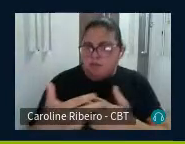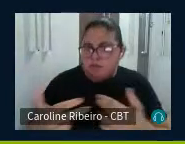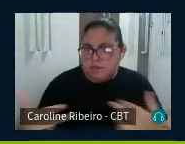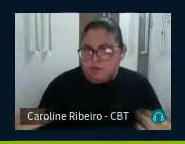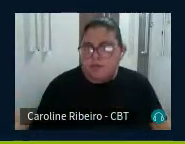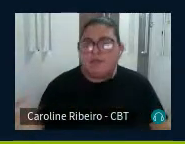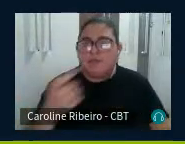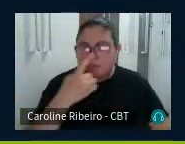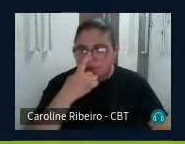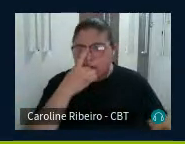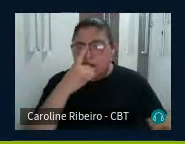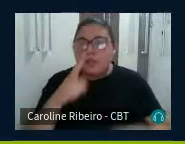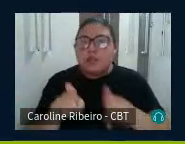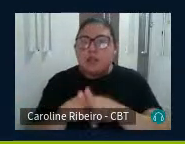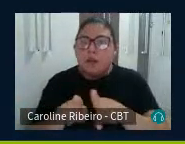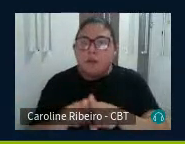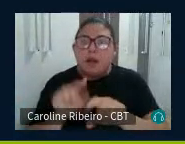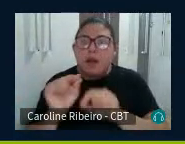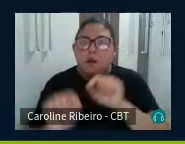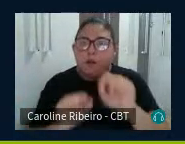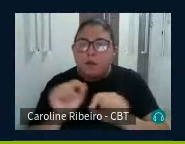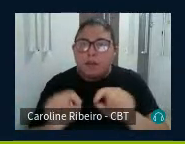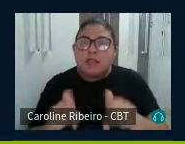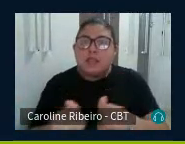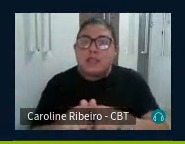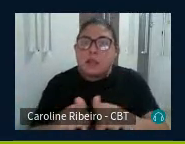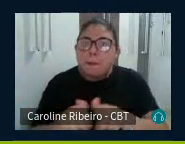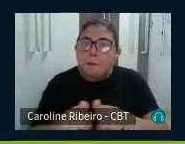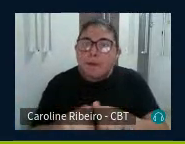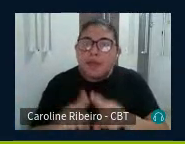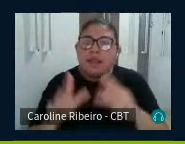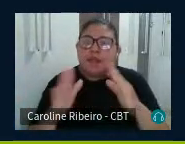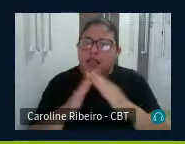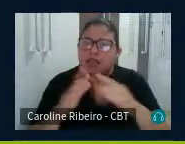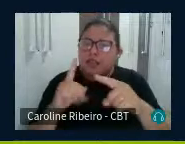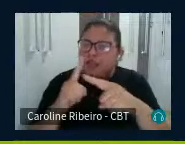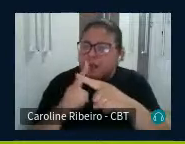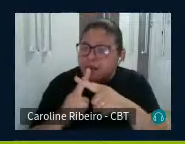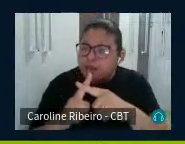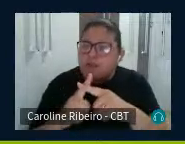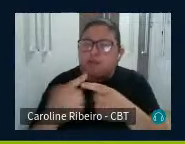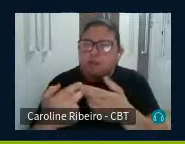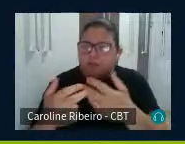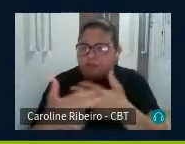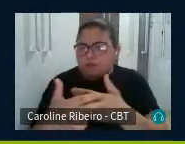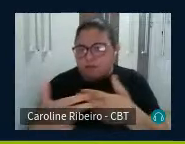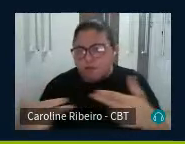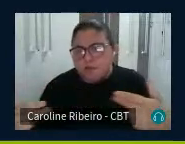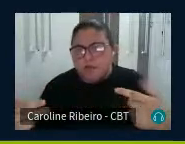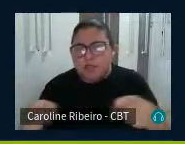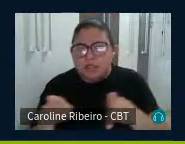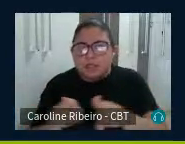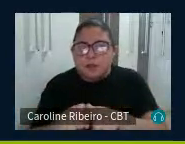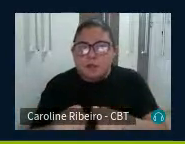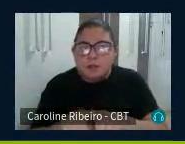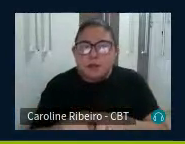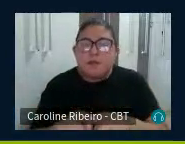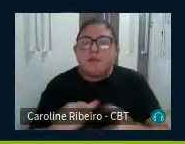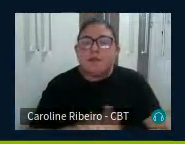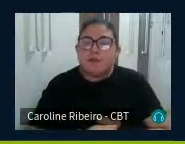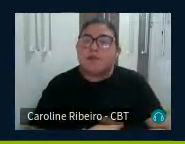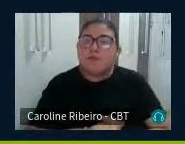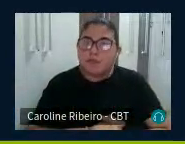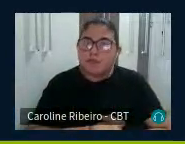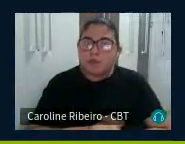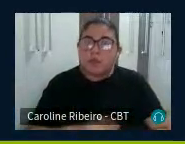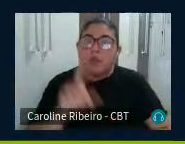atuando bastante aí no âmbito das igrejas, das religiões, né, e aí os